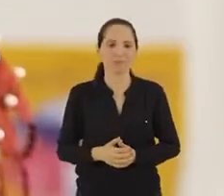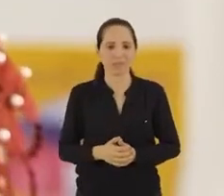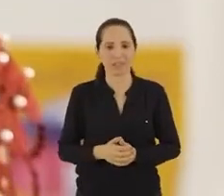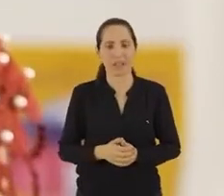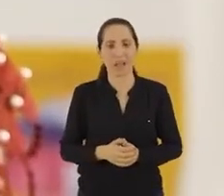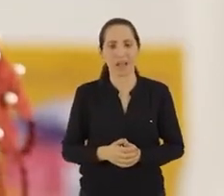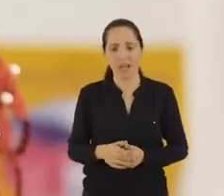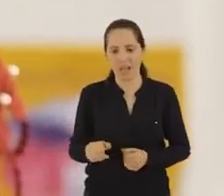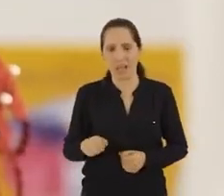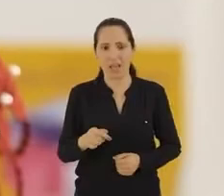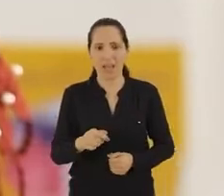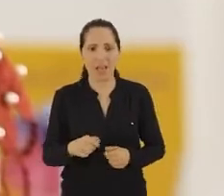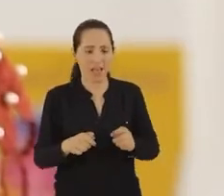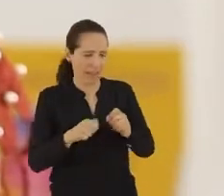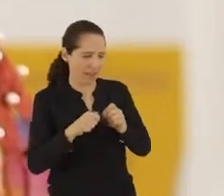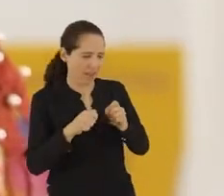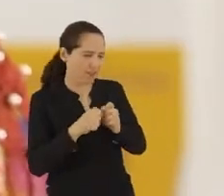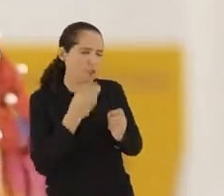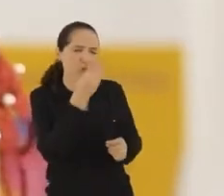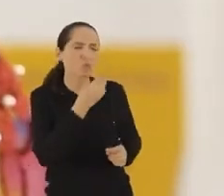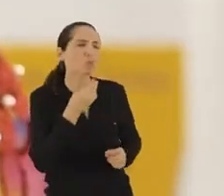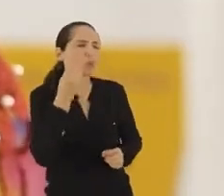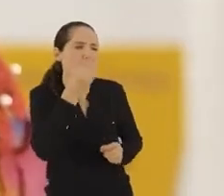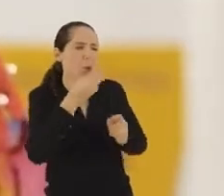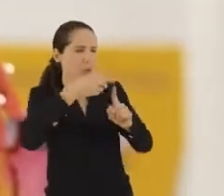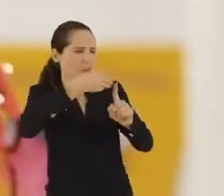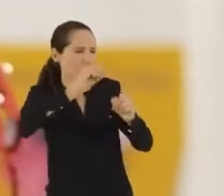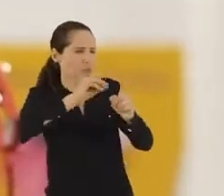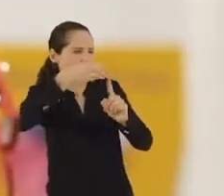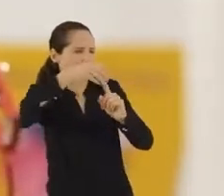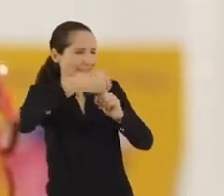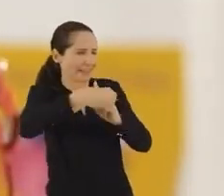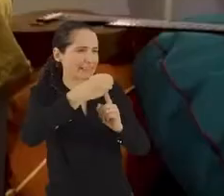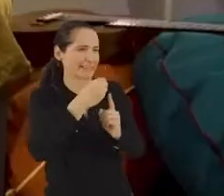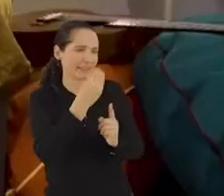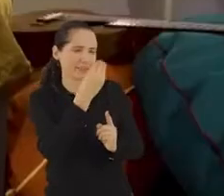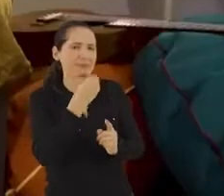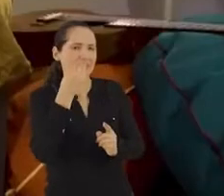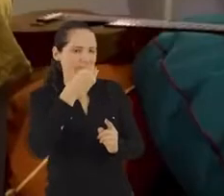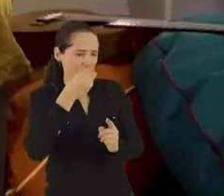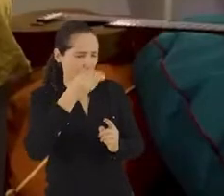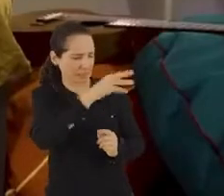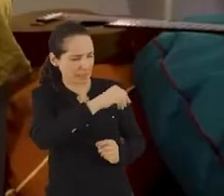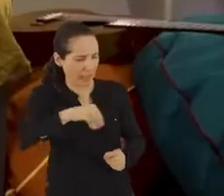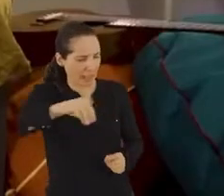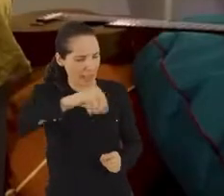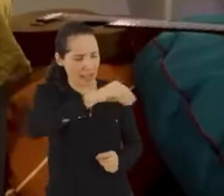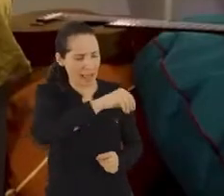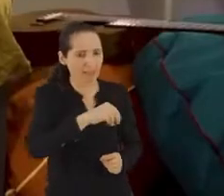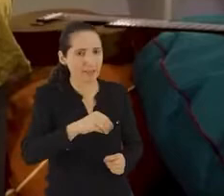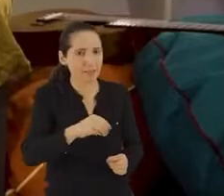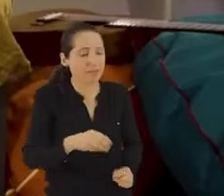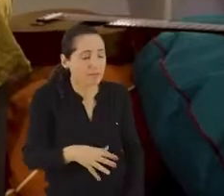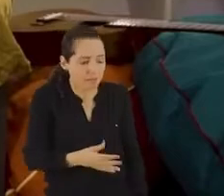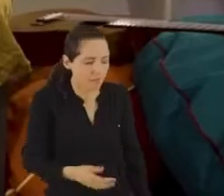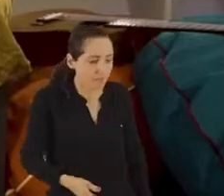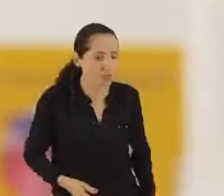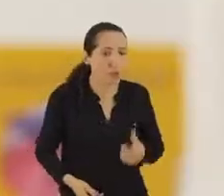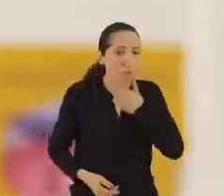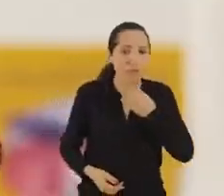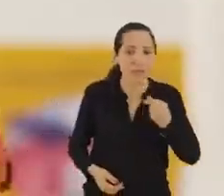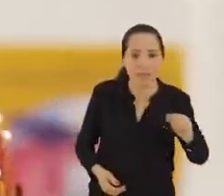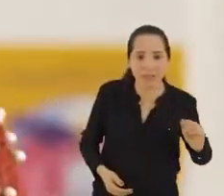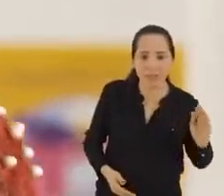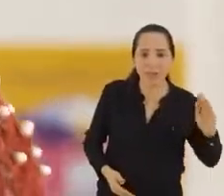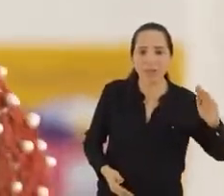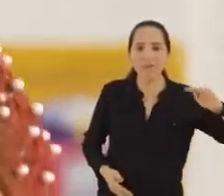de banana caramelizado com açúcar e canela. É, o Zé chegou na